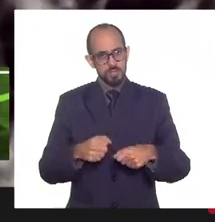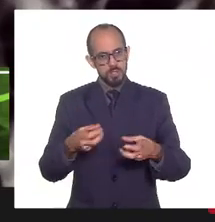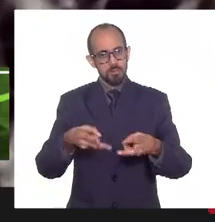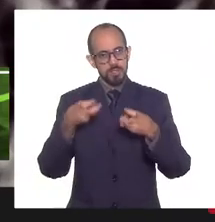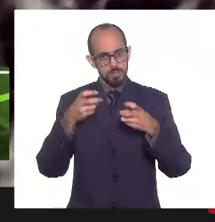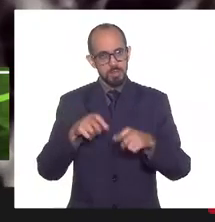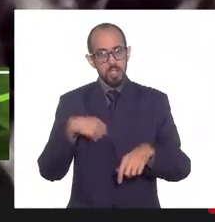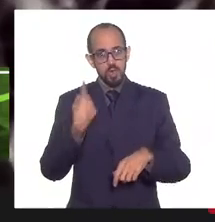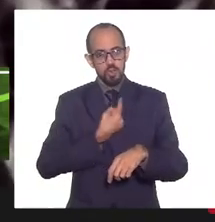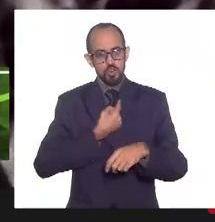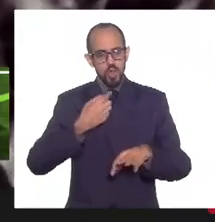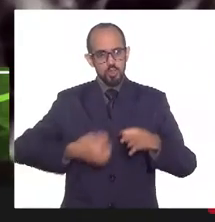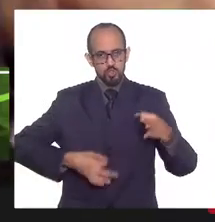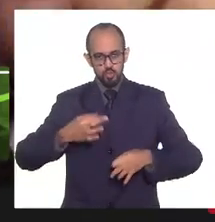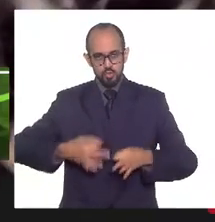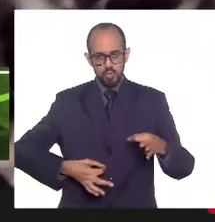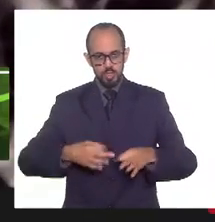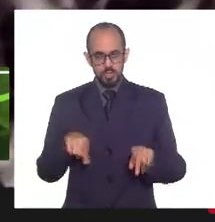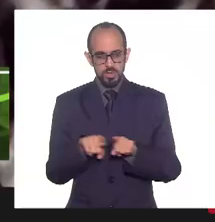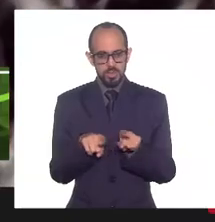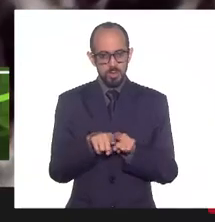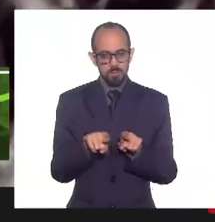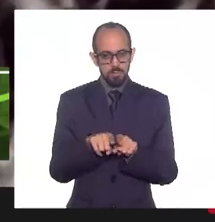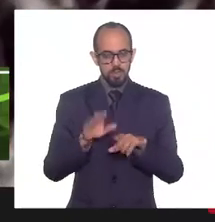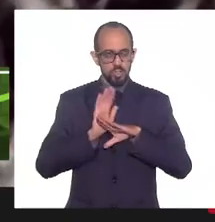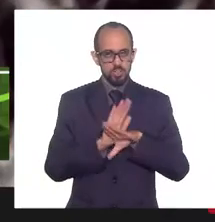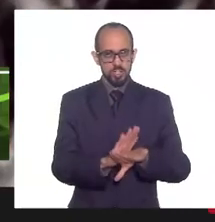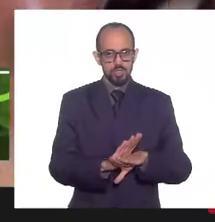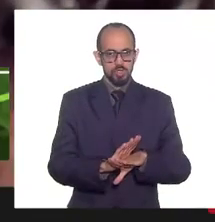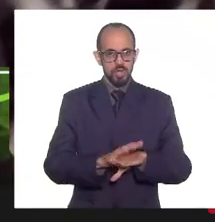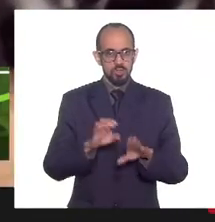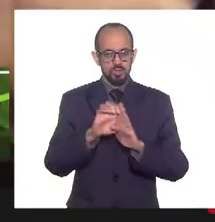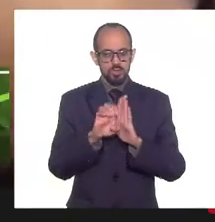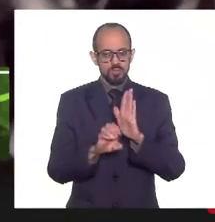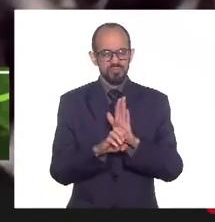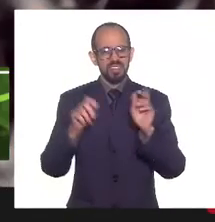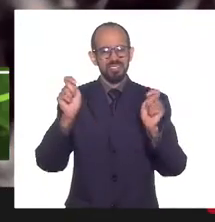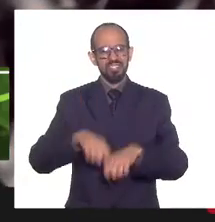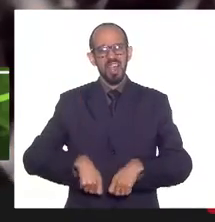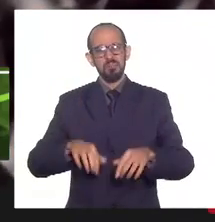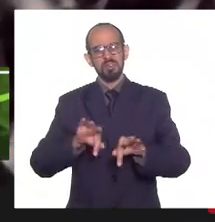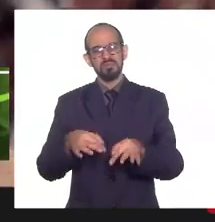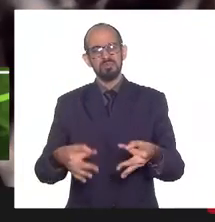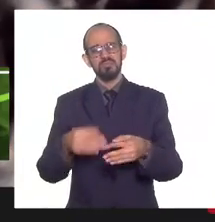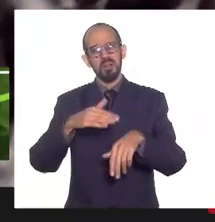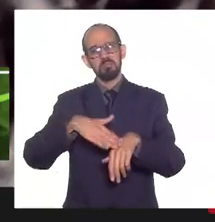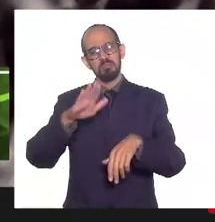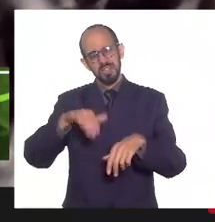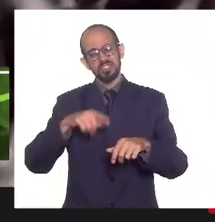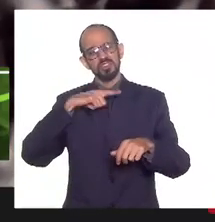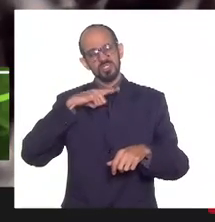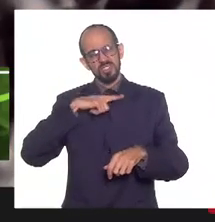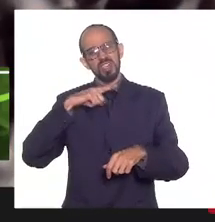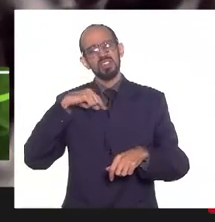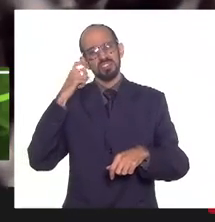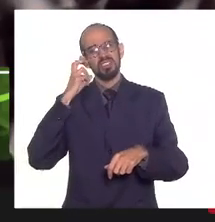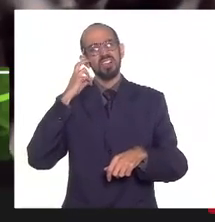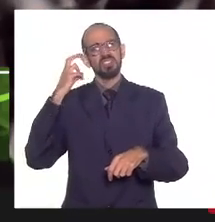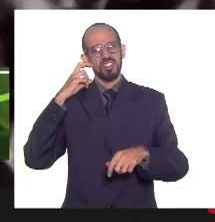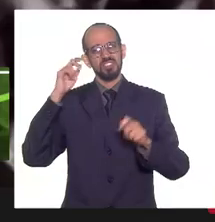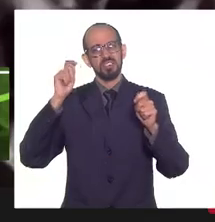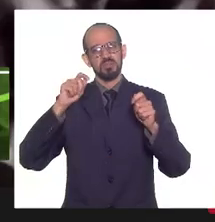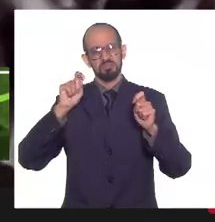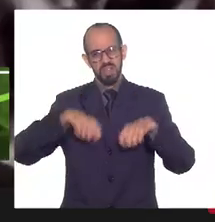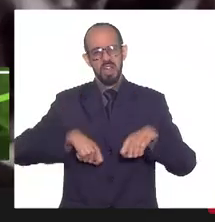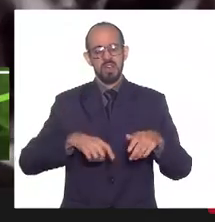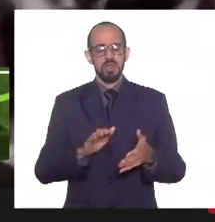nossos juristas os nossos elaboradores de editais podem ainda simplificar ainda mais e a gente tem inteligência para isso então essa é uma primeira